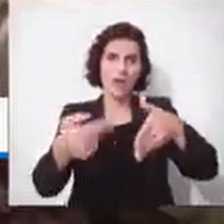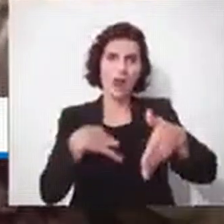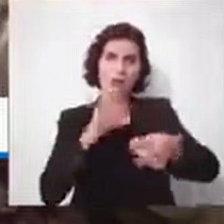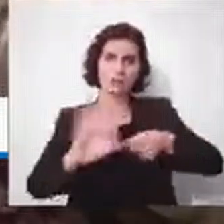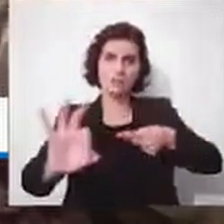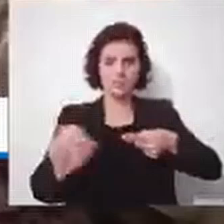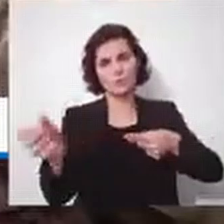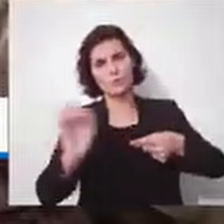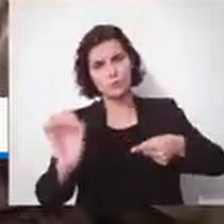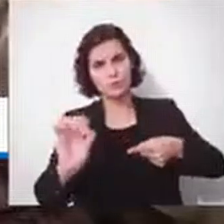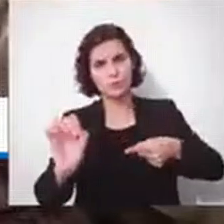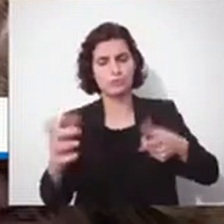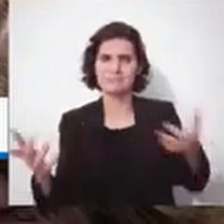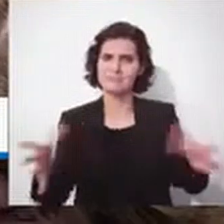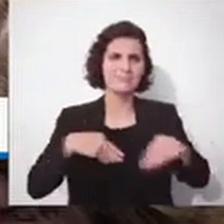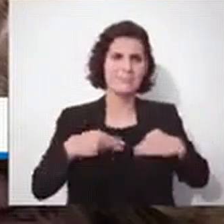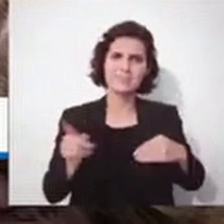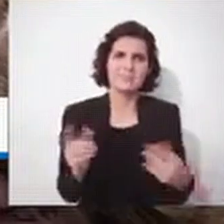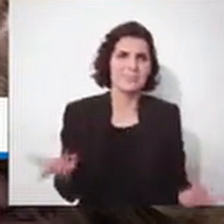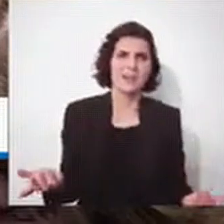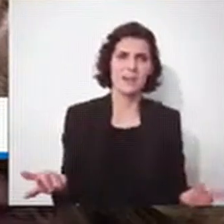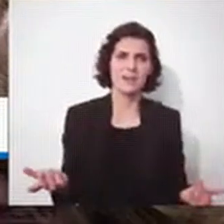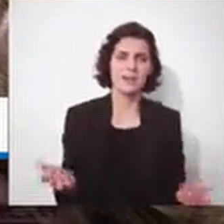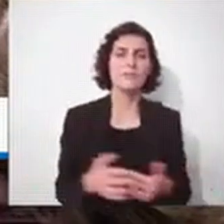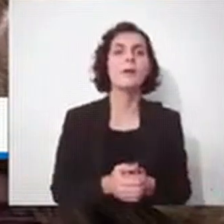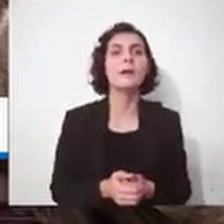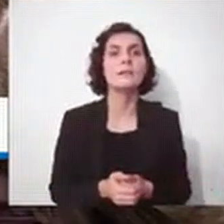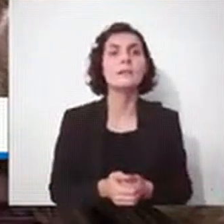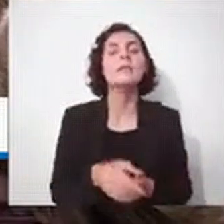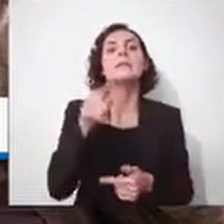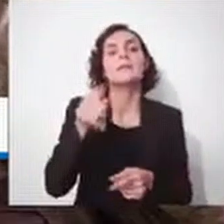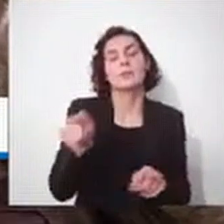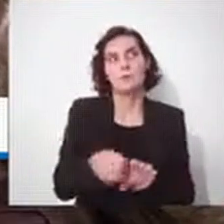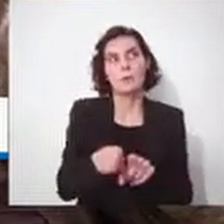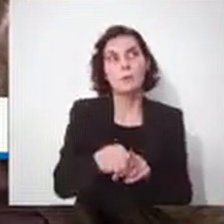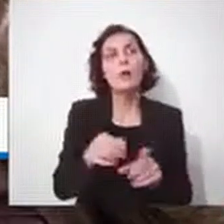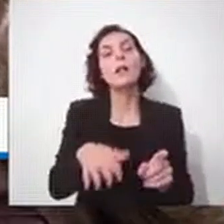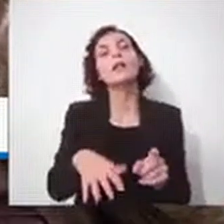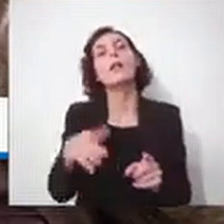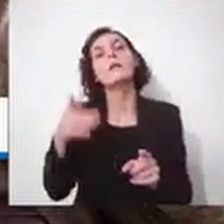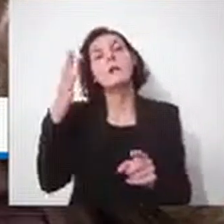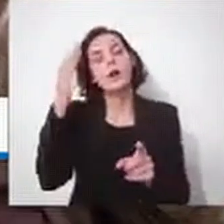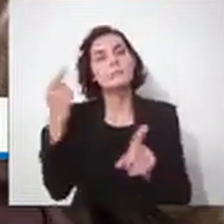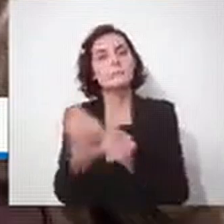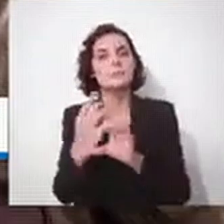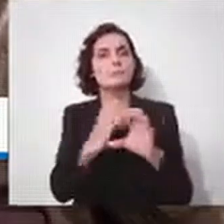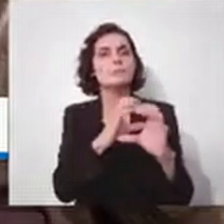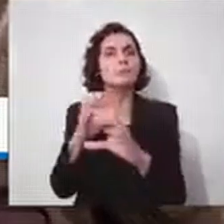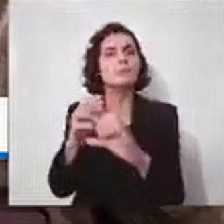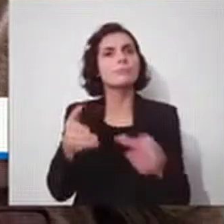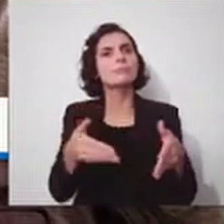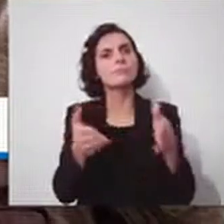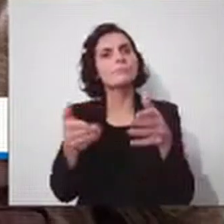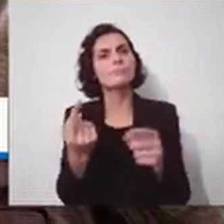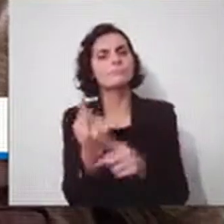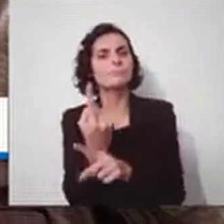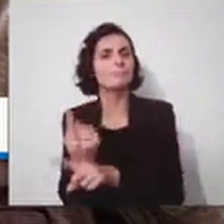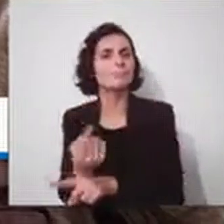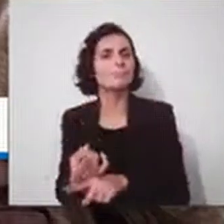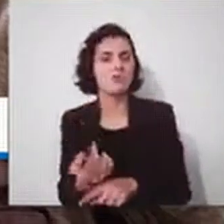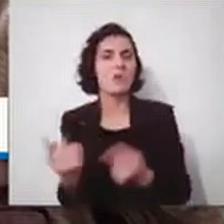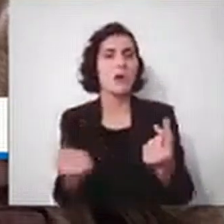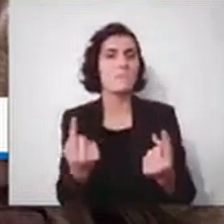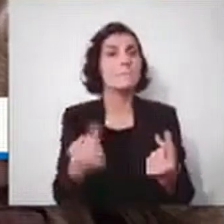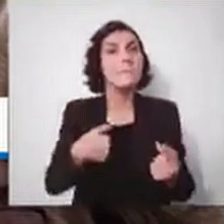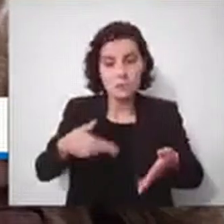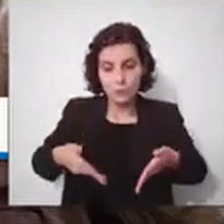da Outorela, do Alto Carnaxide, mas nada disso foi contemplado. Nenhuma faixa via base foi contemplada. Outra coisa